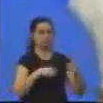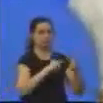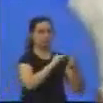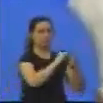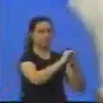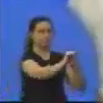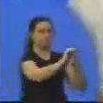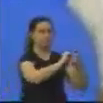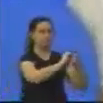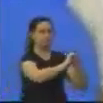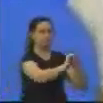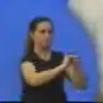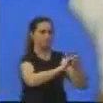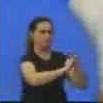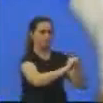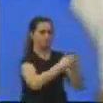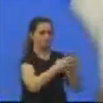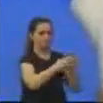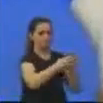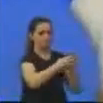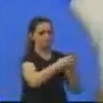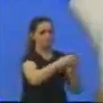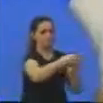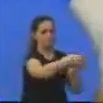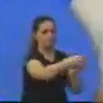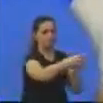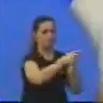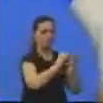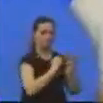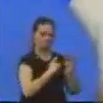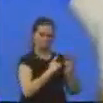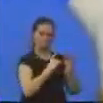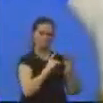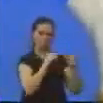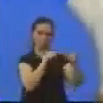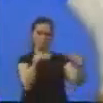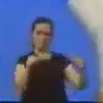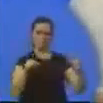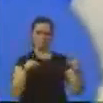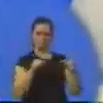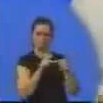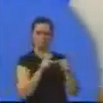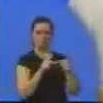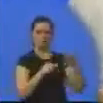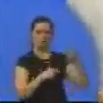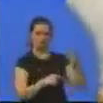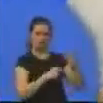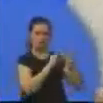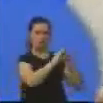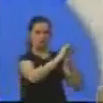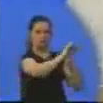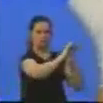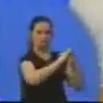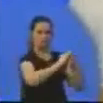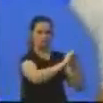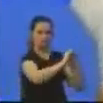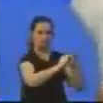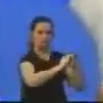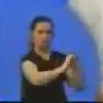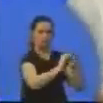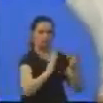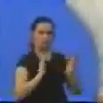realmente você cerca. Então, você pode usar a tela ou pode usar os 4 fios de arame. Nesse exemplo, são 4 fios de arame. E eu